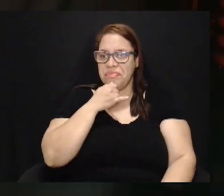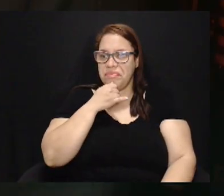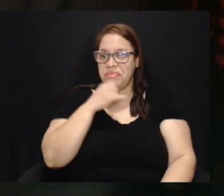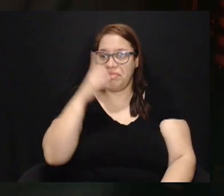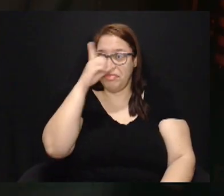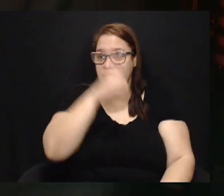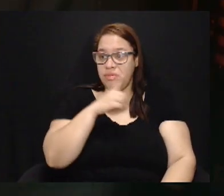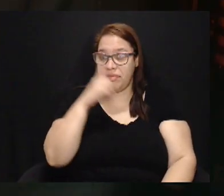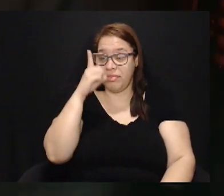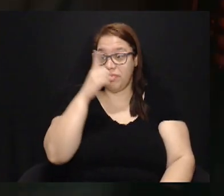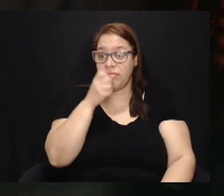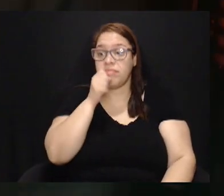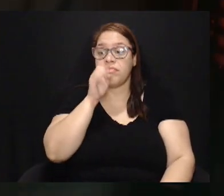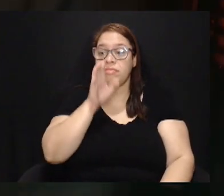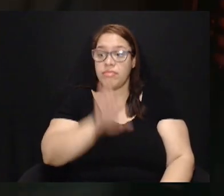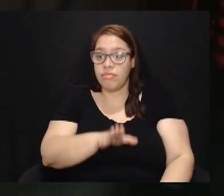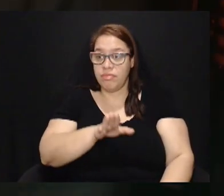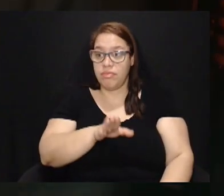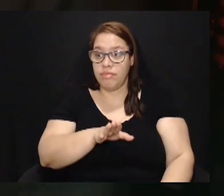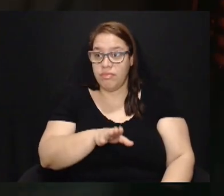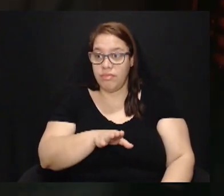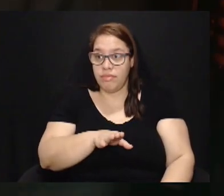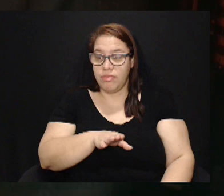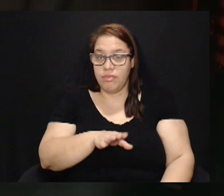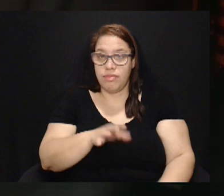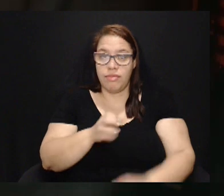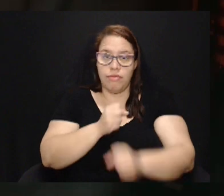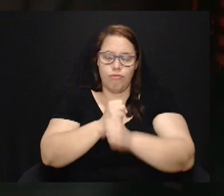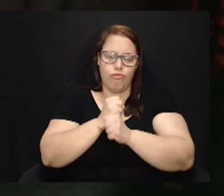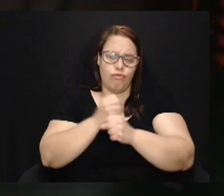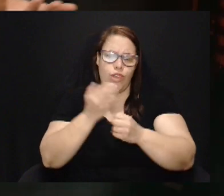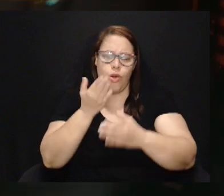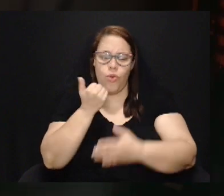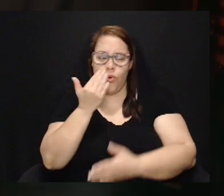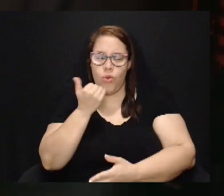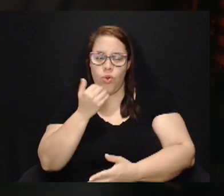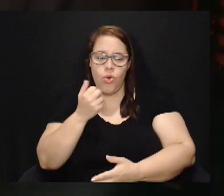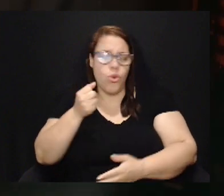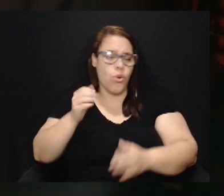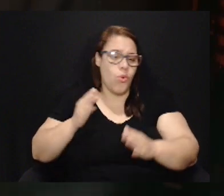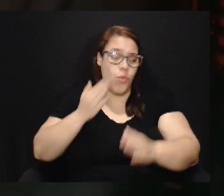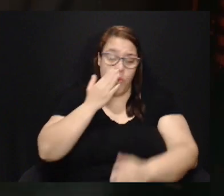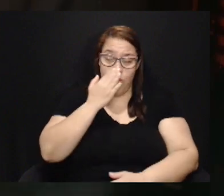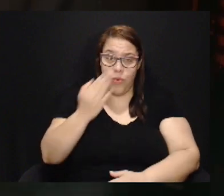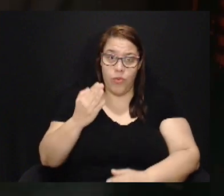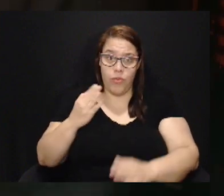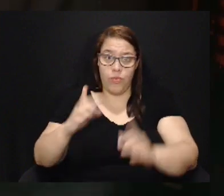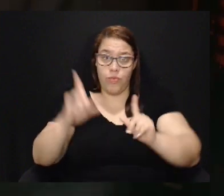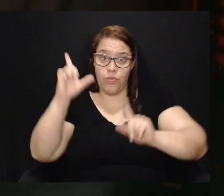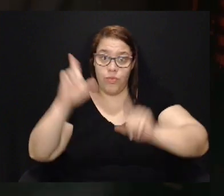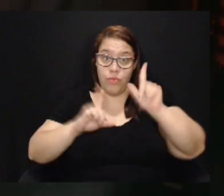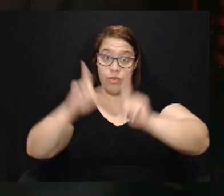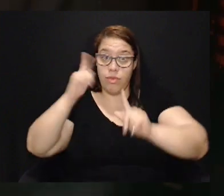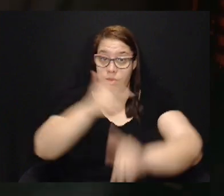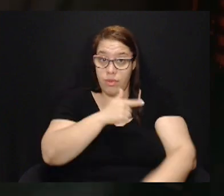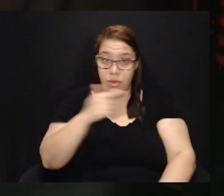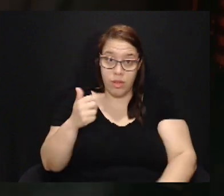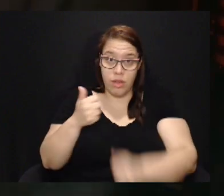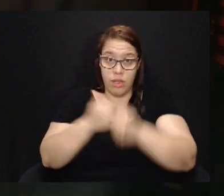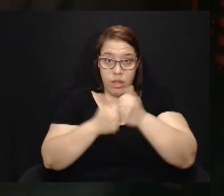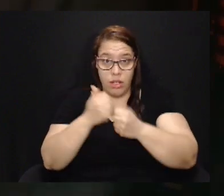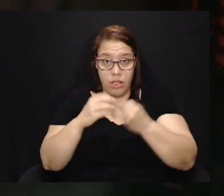tarde, domingo à noite, vai lá, abraça um pote de sorvete, vai pra frente da TV, mas esqueceu que durante a semana comeu arroz, feijão,